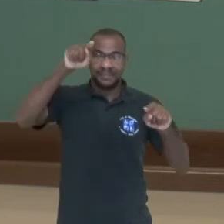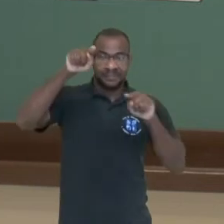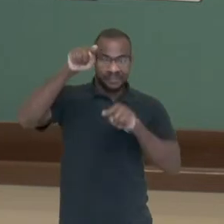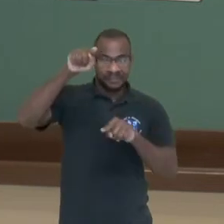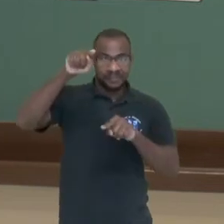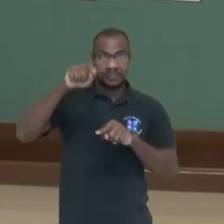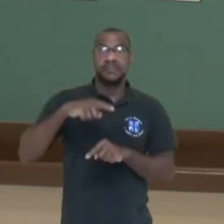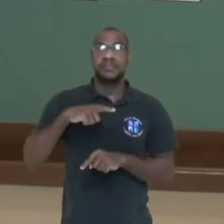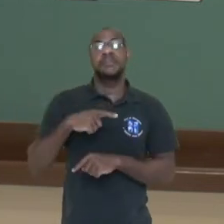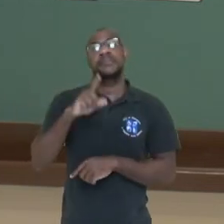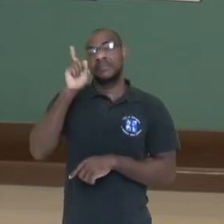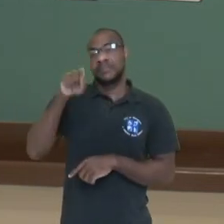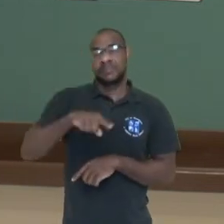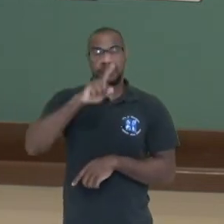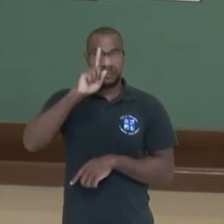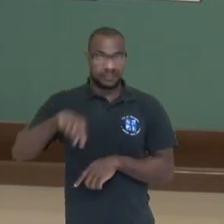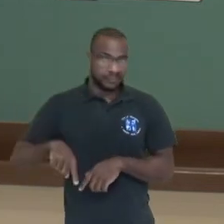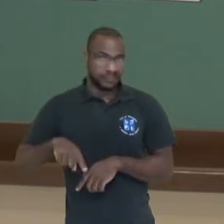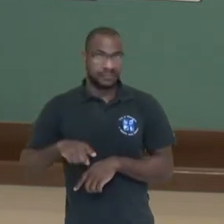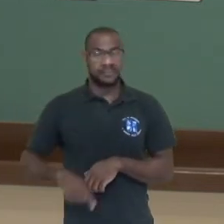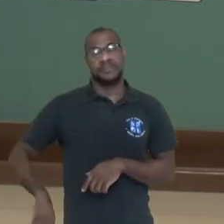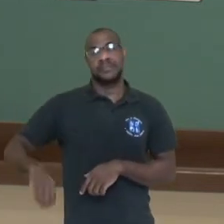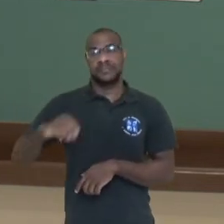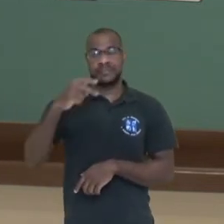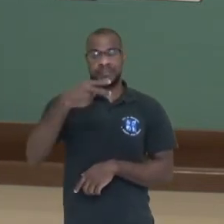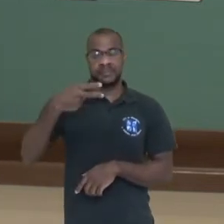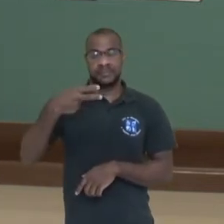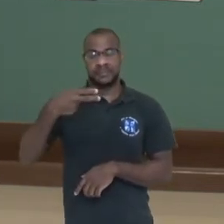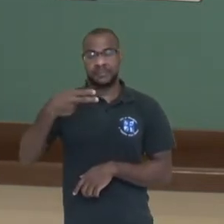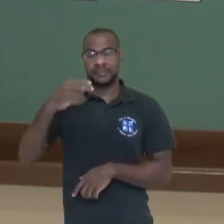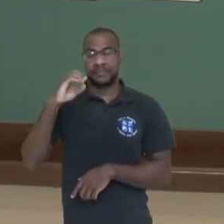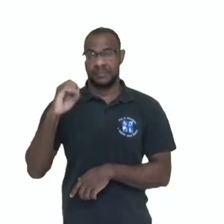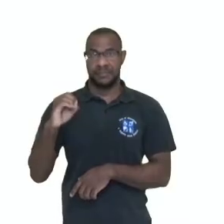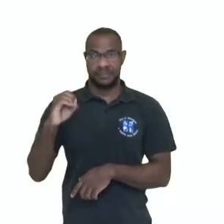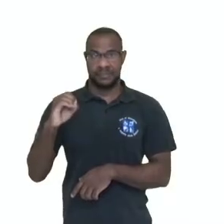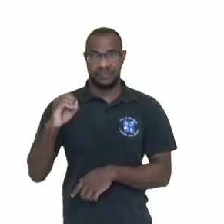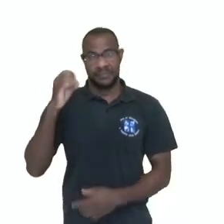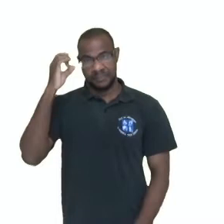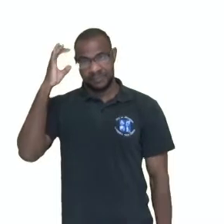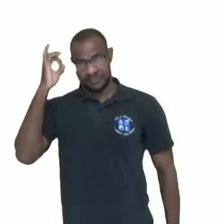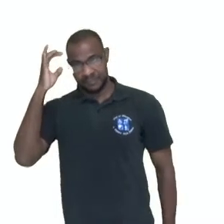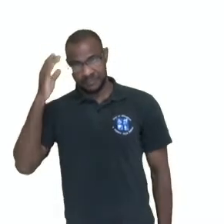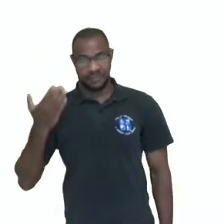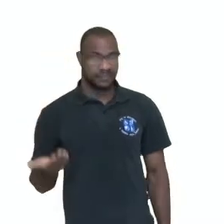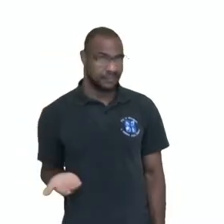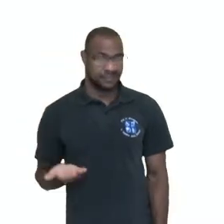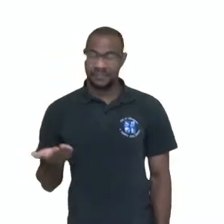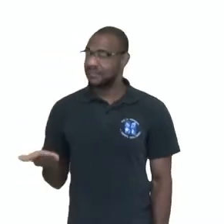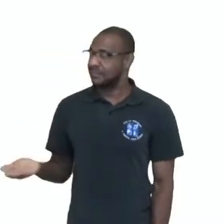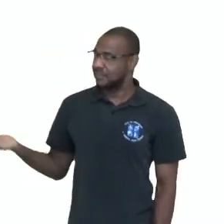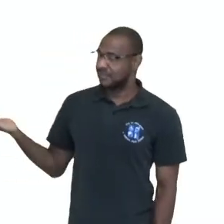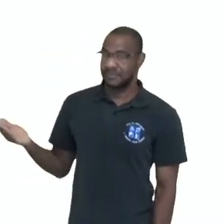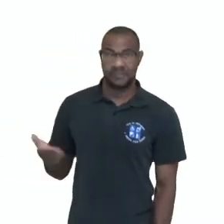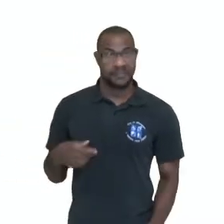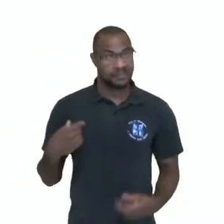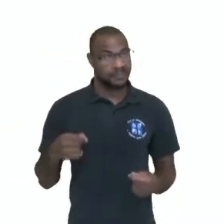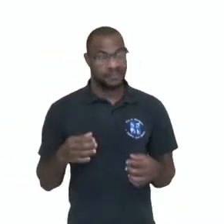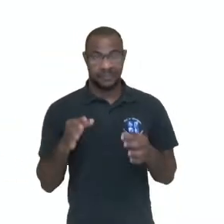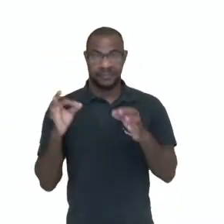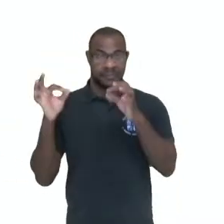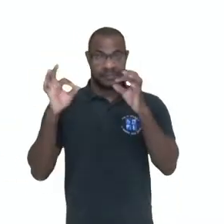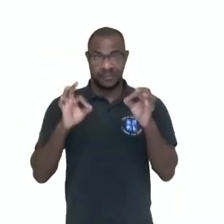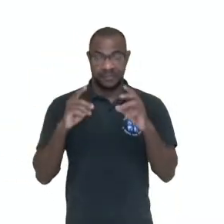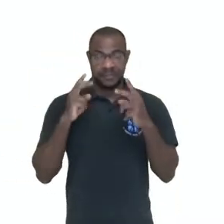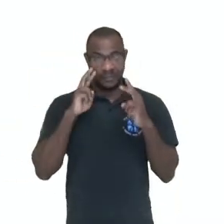nula. Nula significa igual a zero. Isso é fácil, mas às vezes é um ponto de atenção, um ponto onde